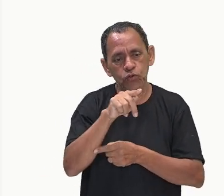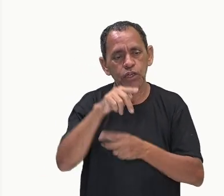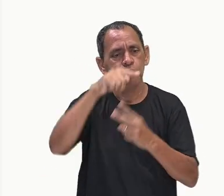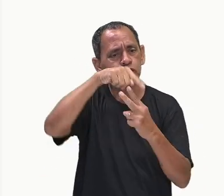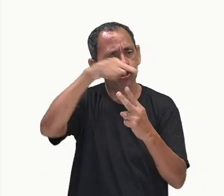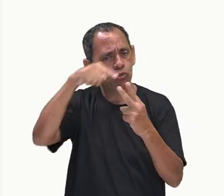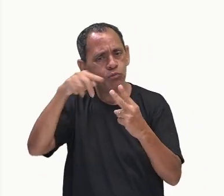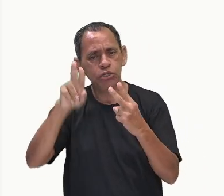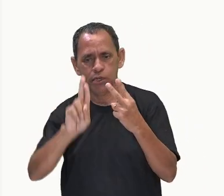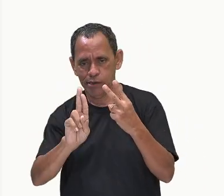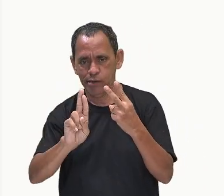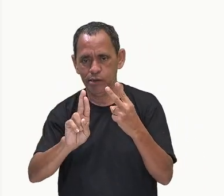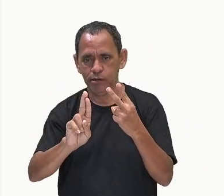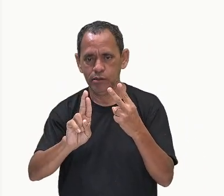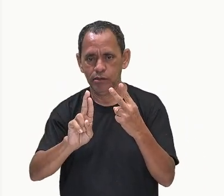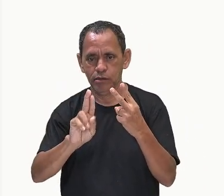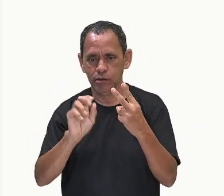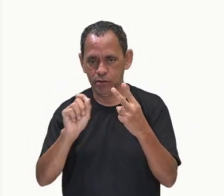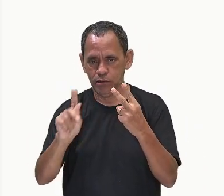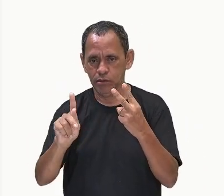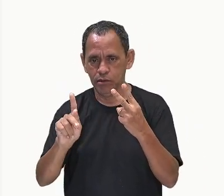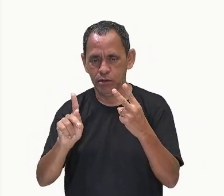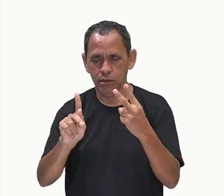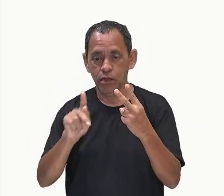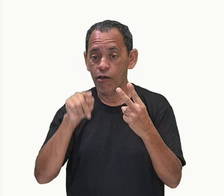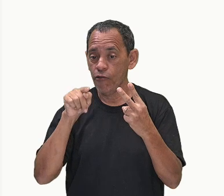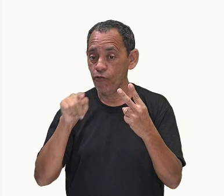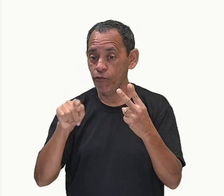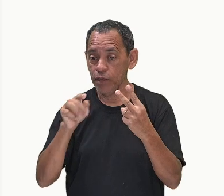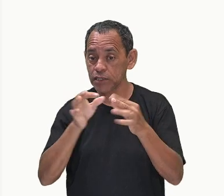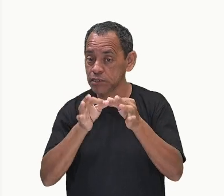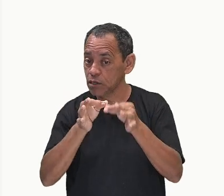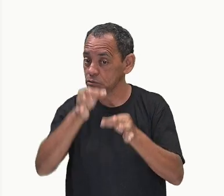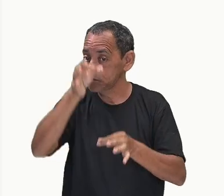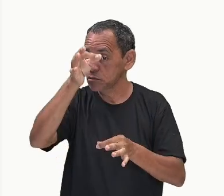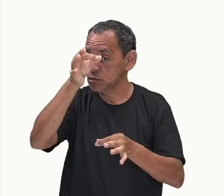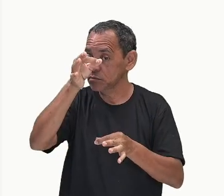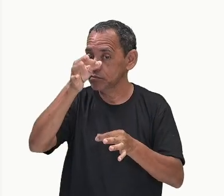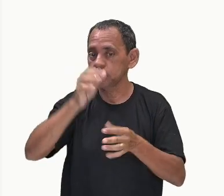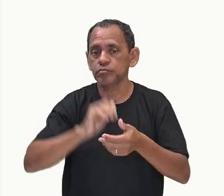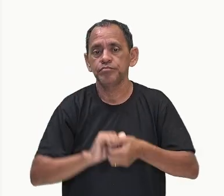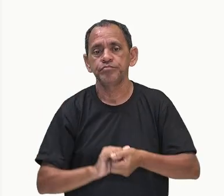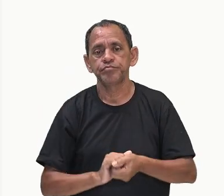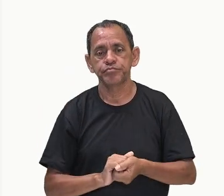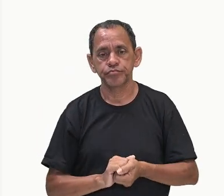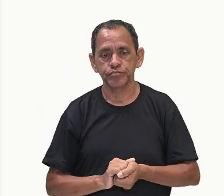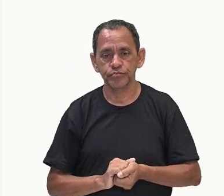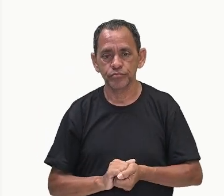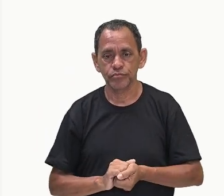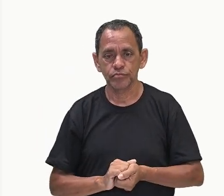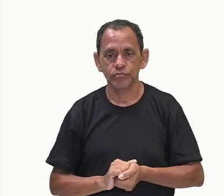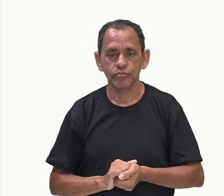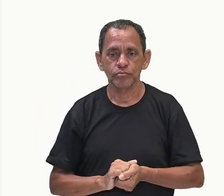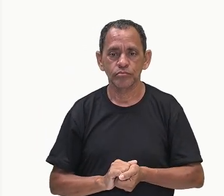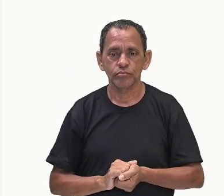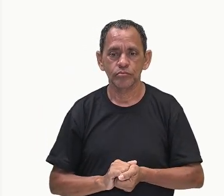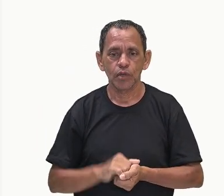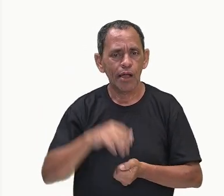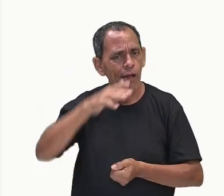πr, tá? Vezes a altura. A área lateral de um cilindro, tá